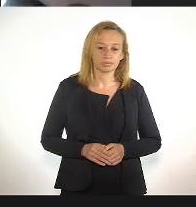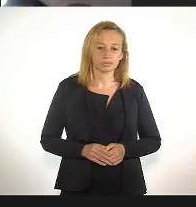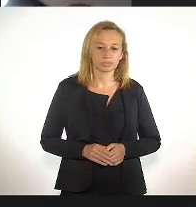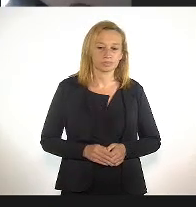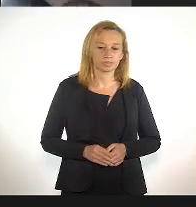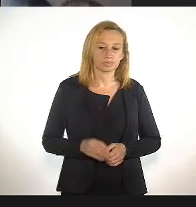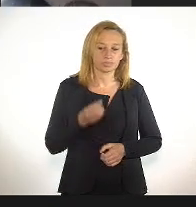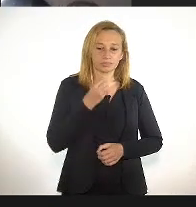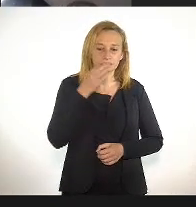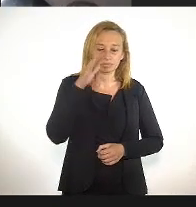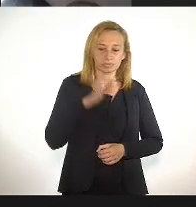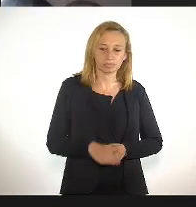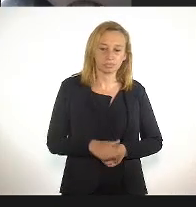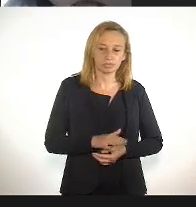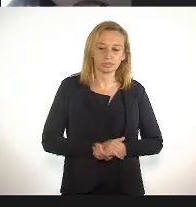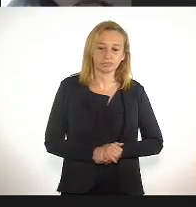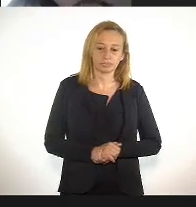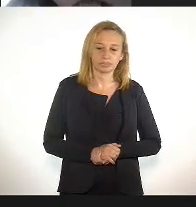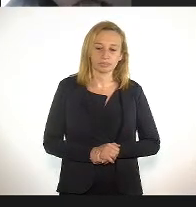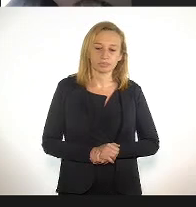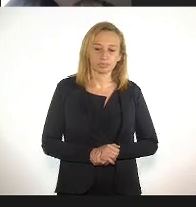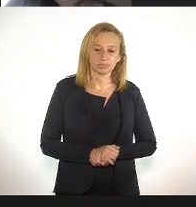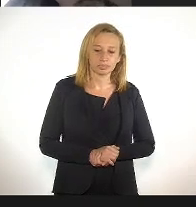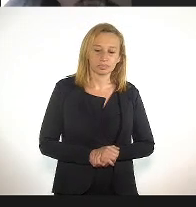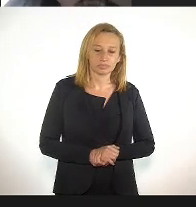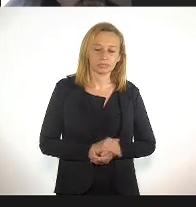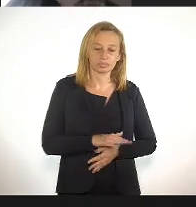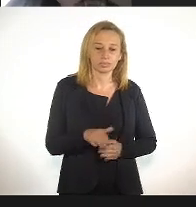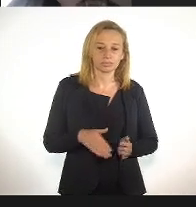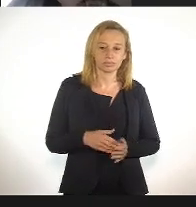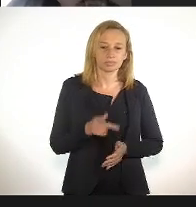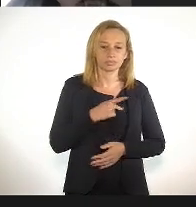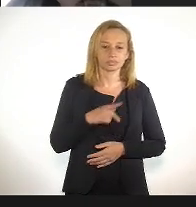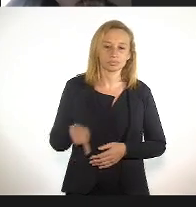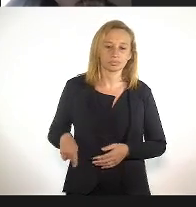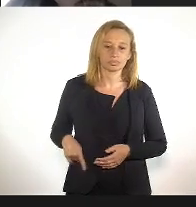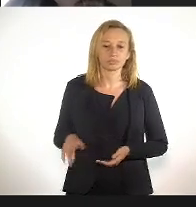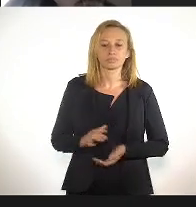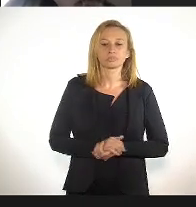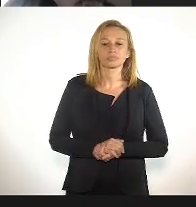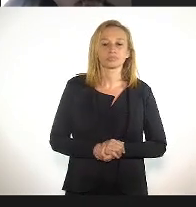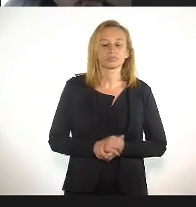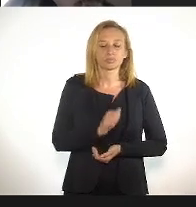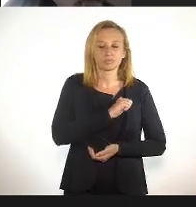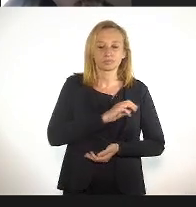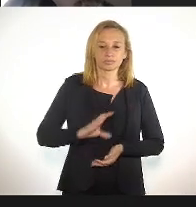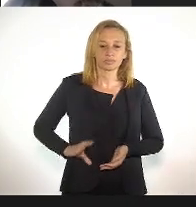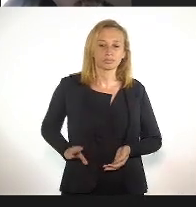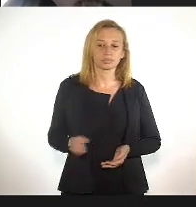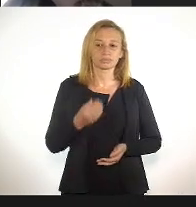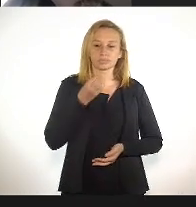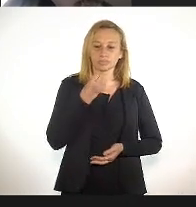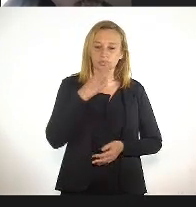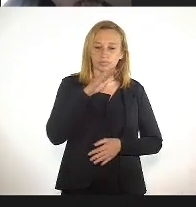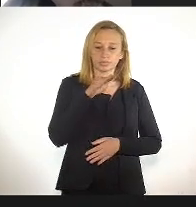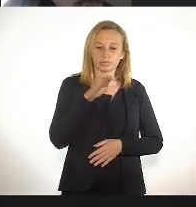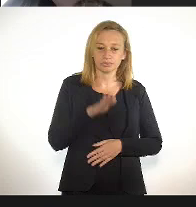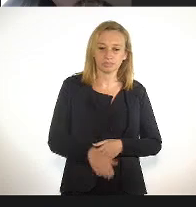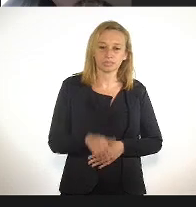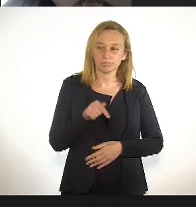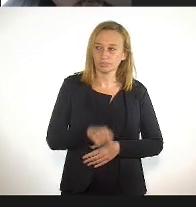Boa tarde a todos e ao presidente André Ciliano. Boa tarde a quem assiste a TV